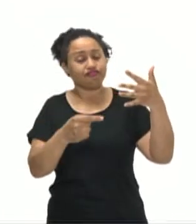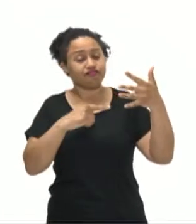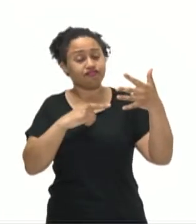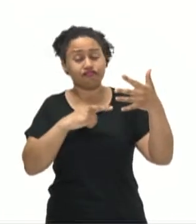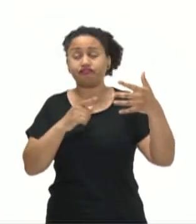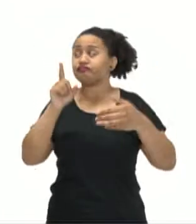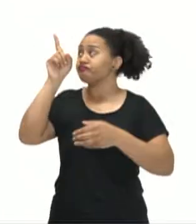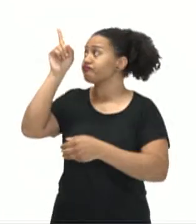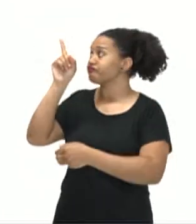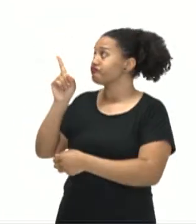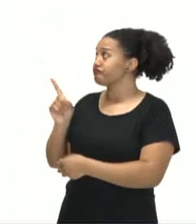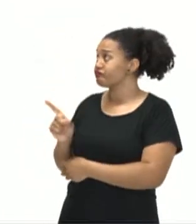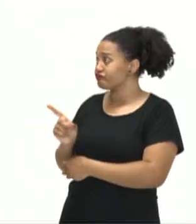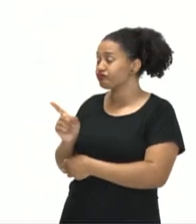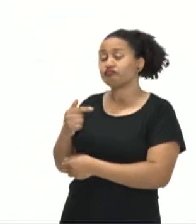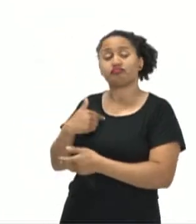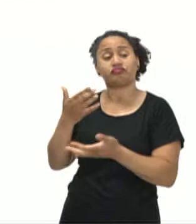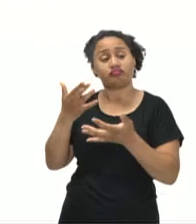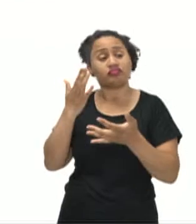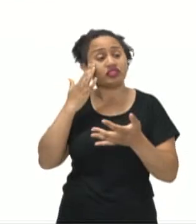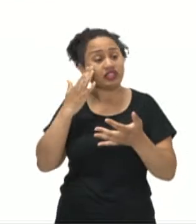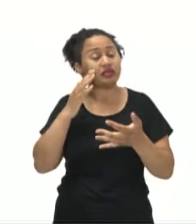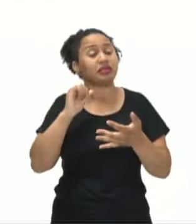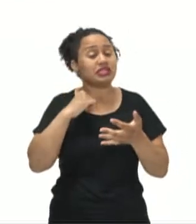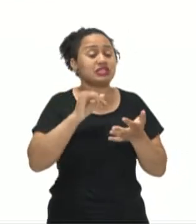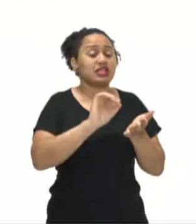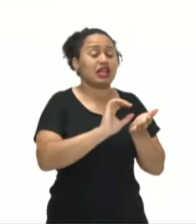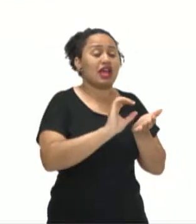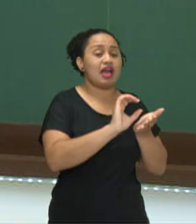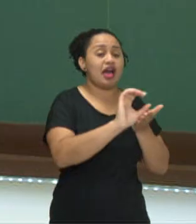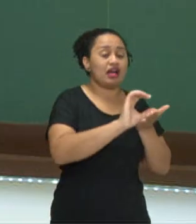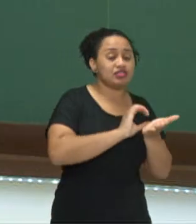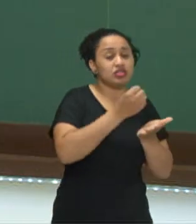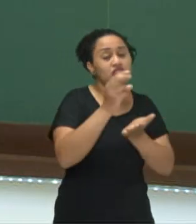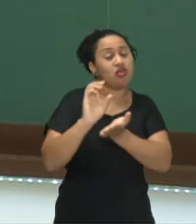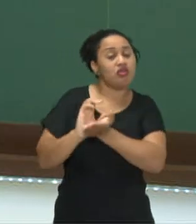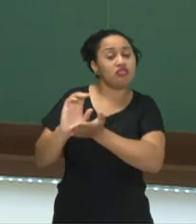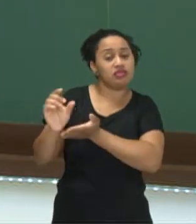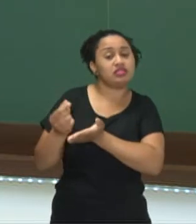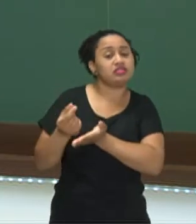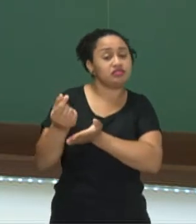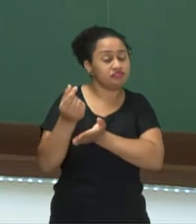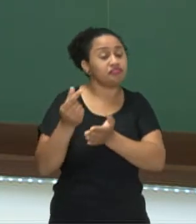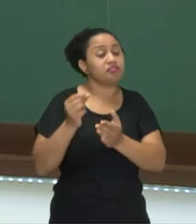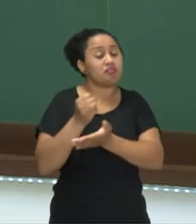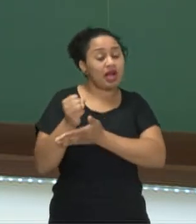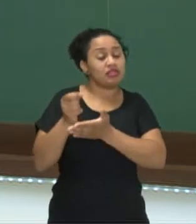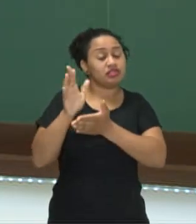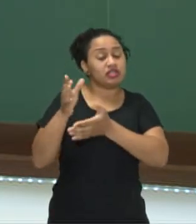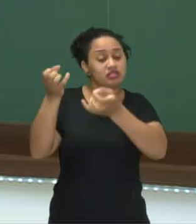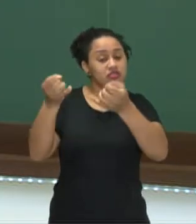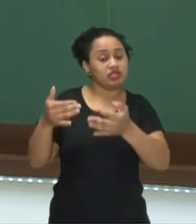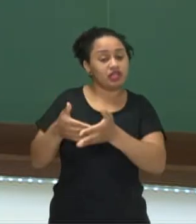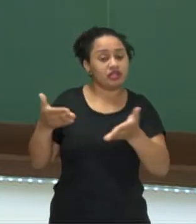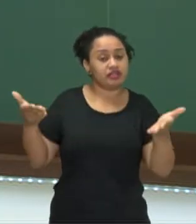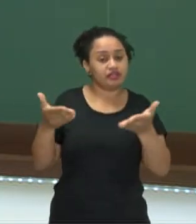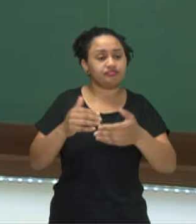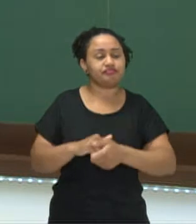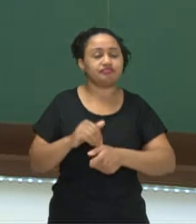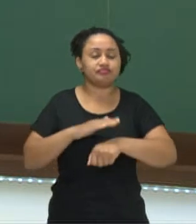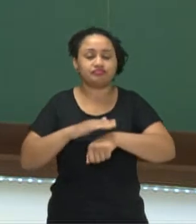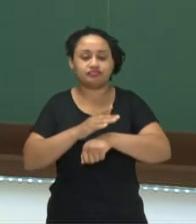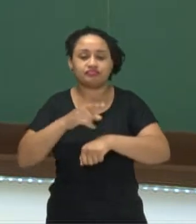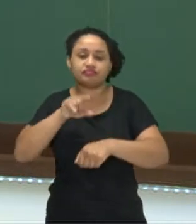eu vou querer saber se essas despesas são ativos ou passivos financeiros, baseado no que a gente conversou até agora. Eu vou dar